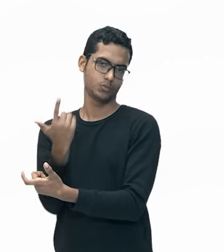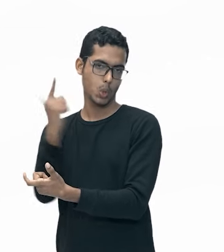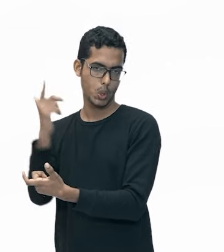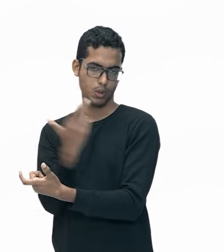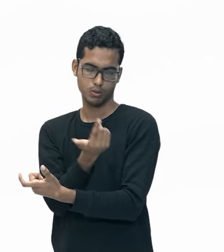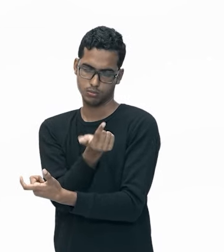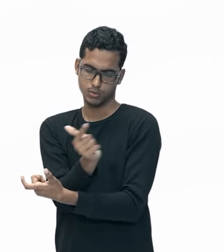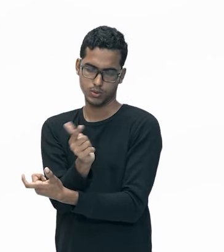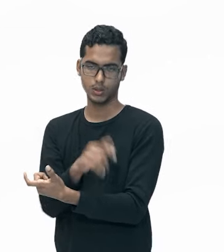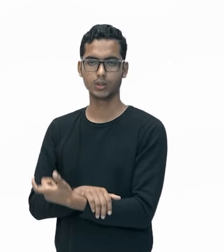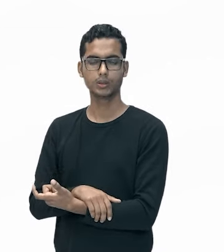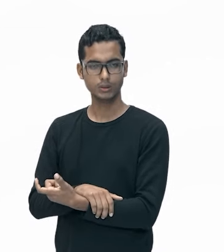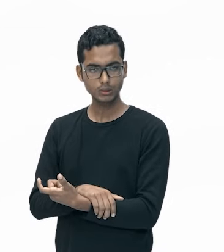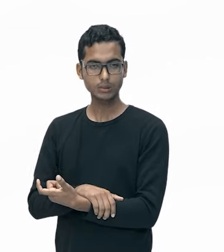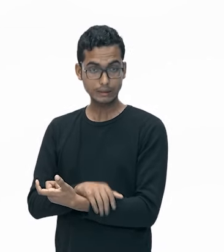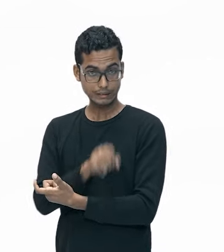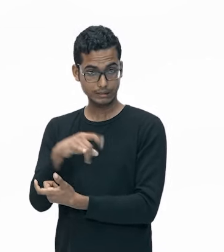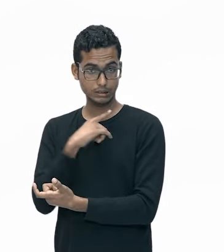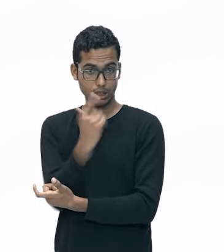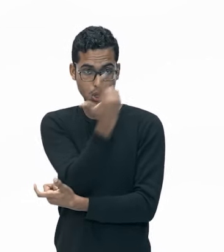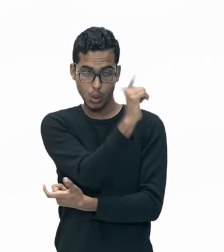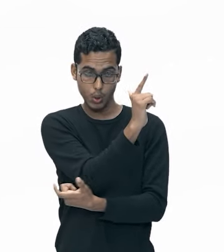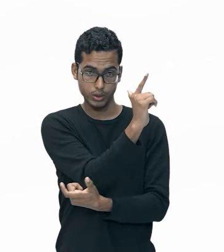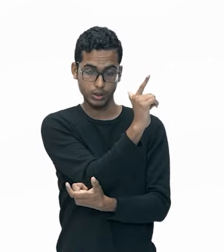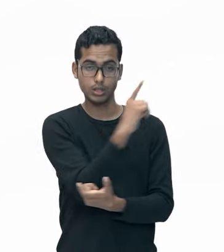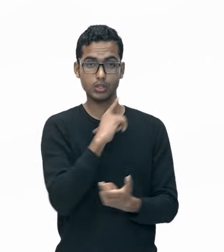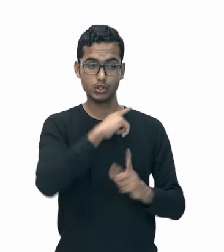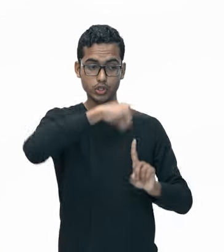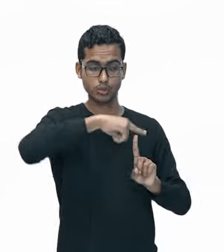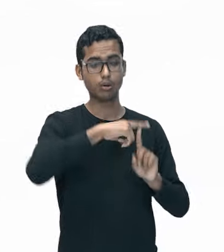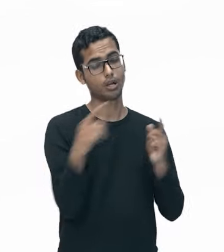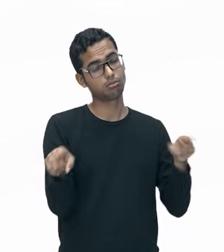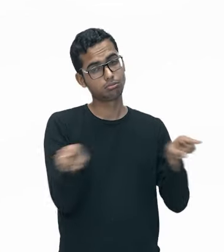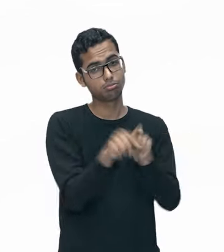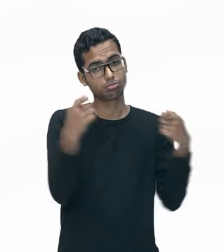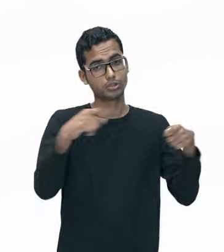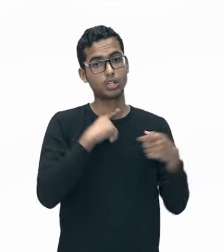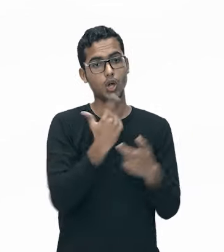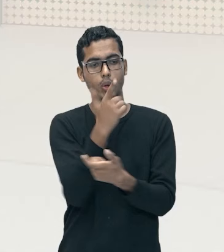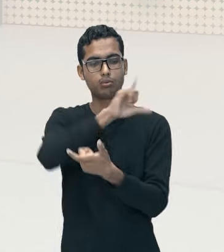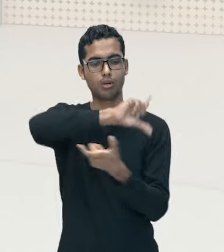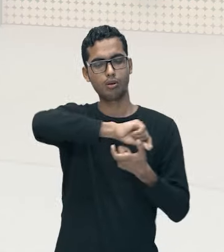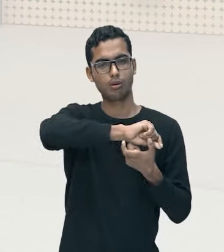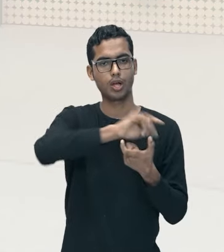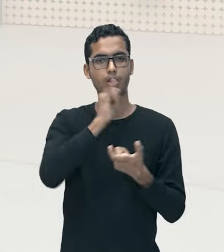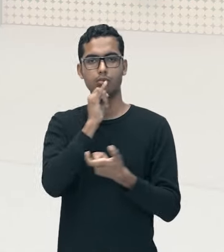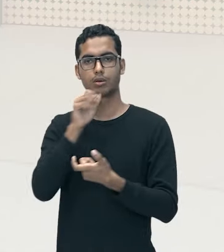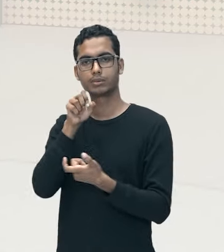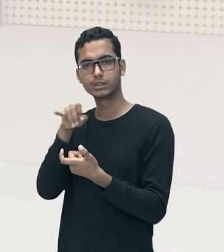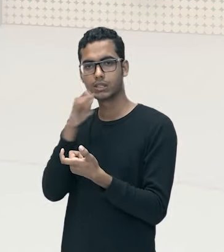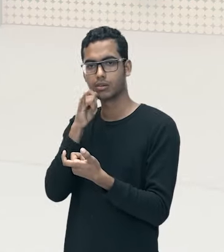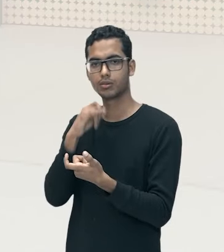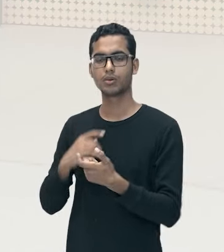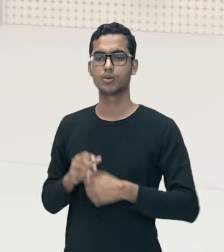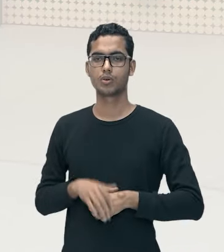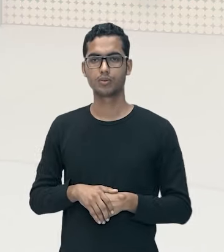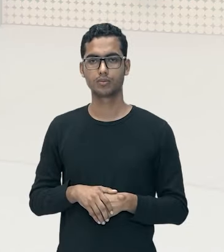falar de outra função aí você vai ter outros sufixos né Se for falar de álcool é se for falar de